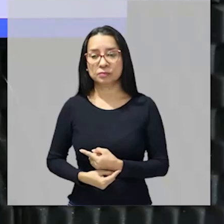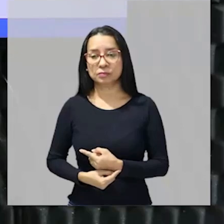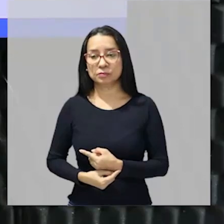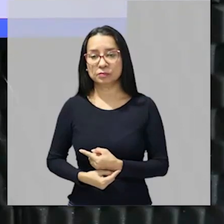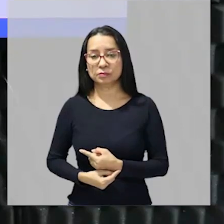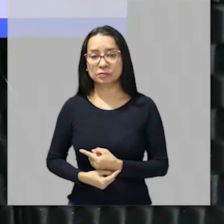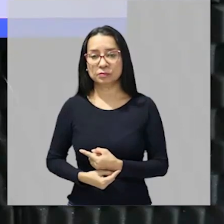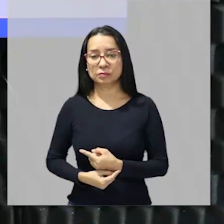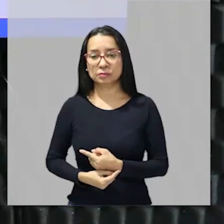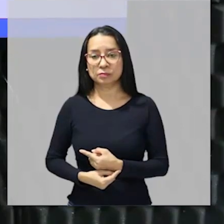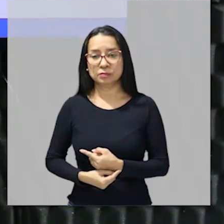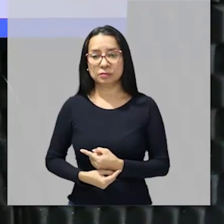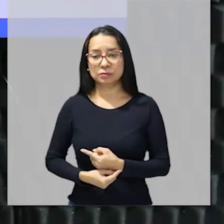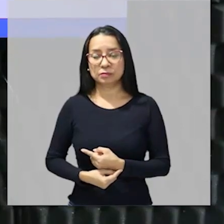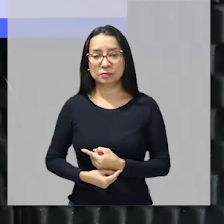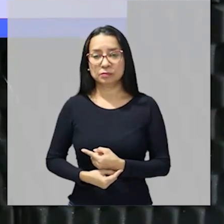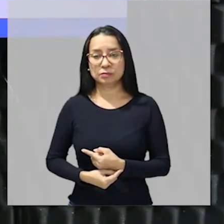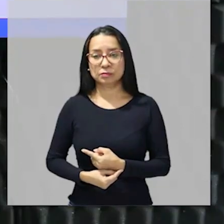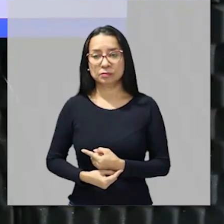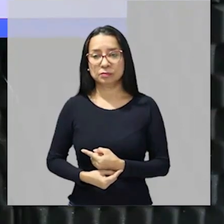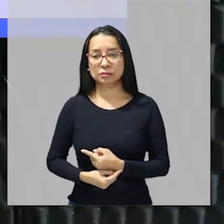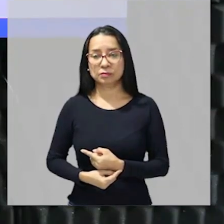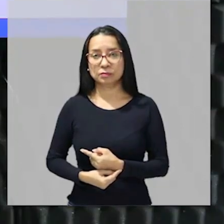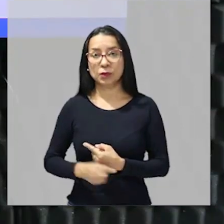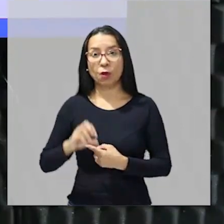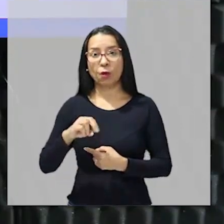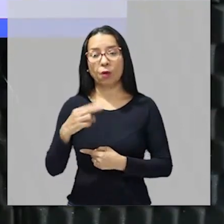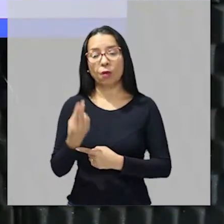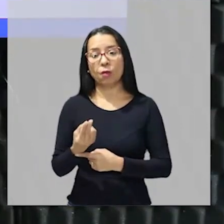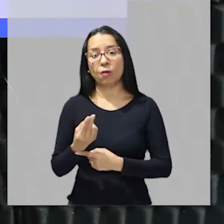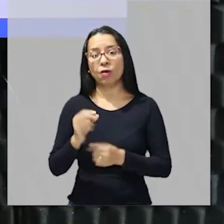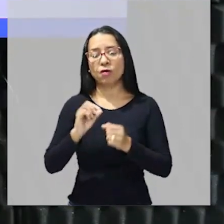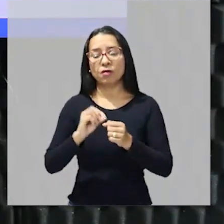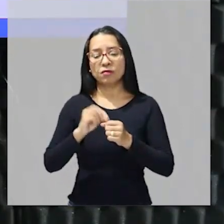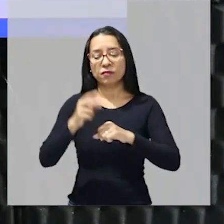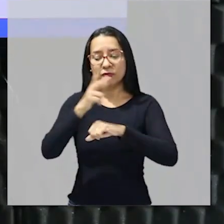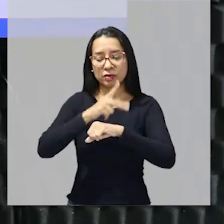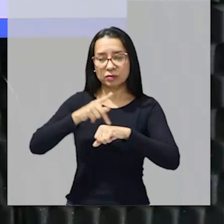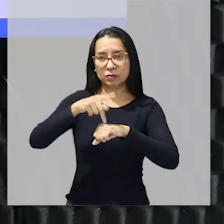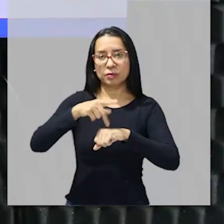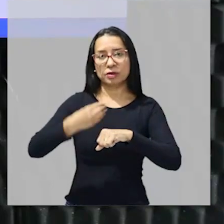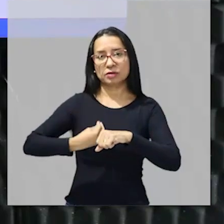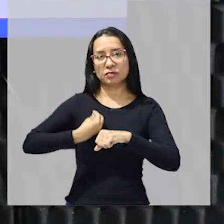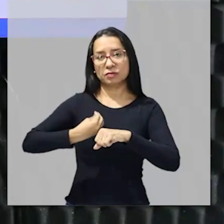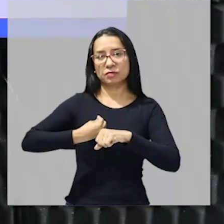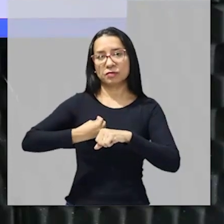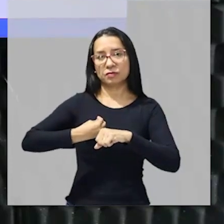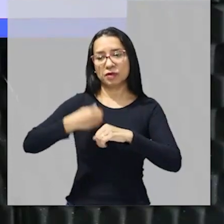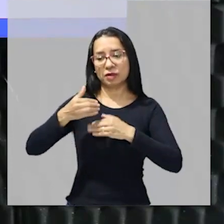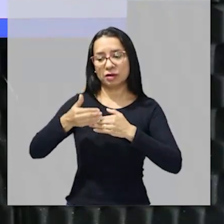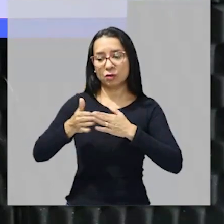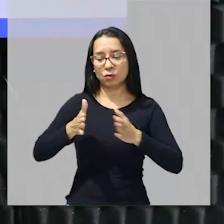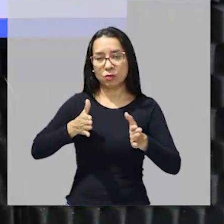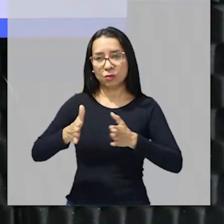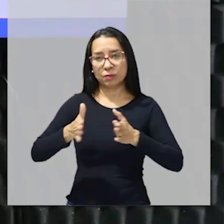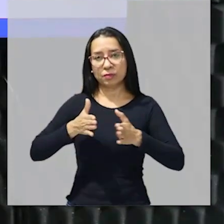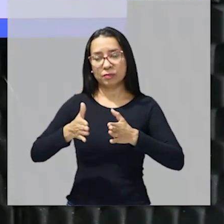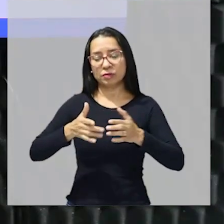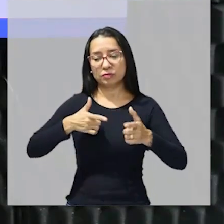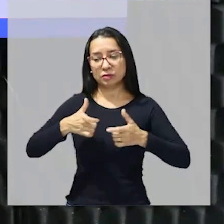em dívida com os irmãos soviéticos. Ou seja, fez o país sobreviver durante a Guerra Fria, mas criou uma